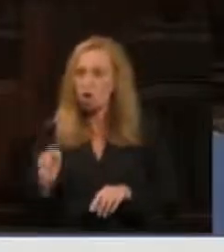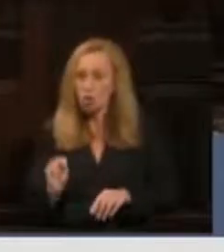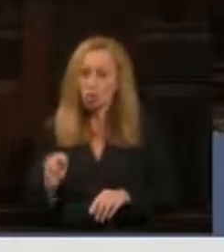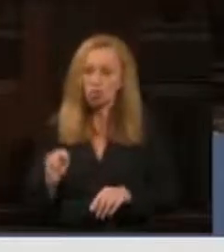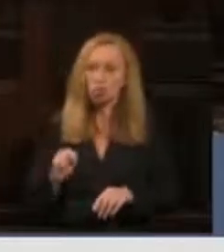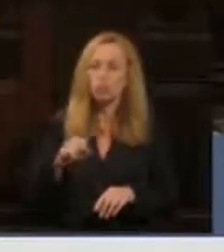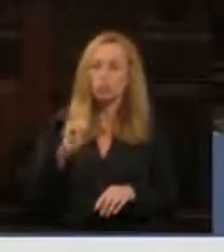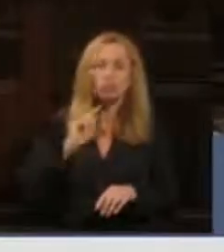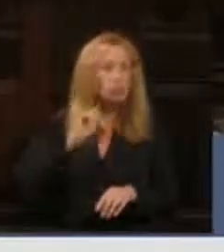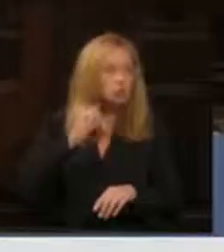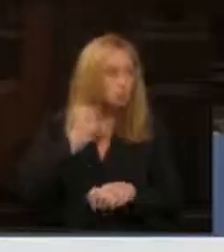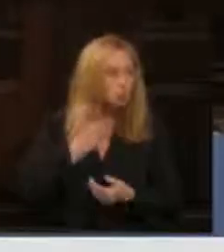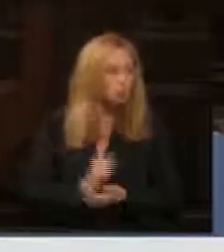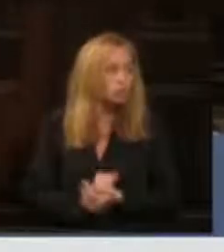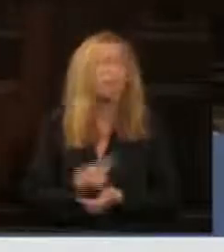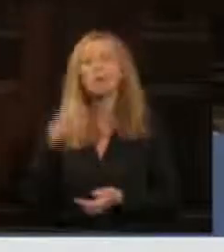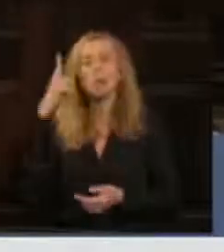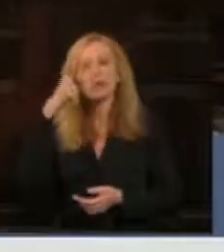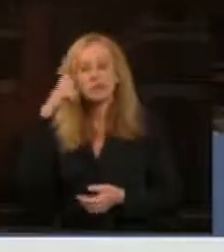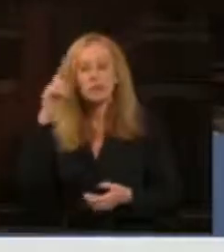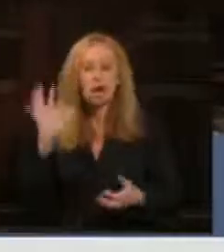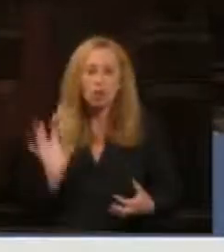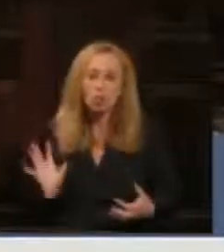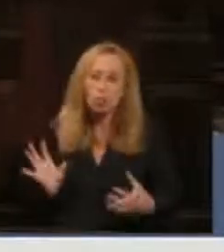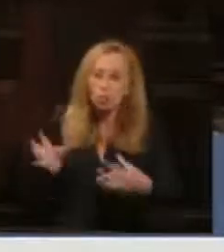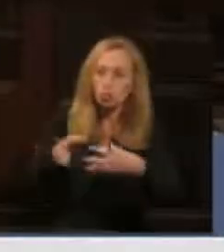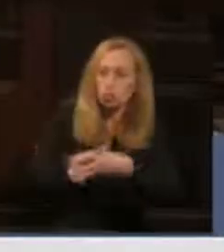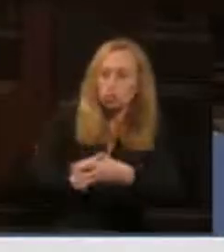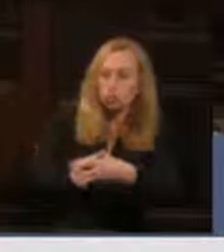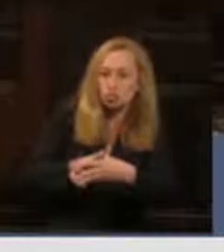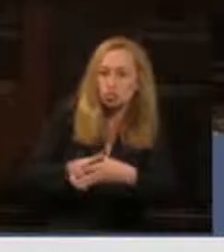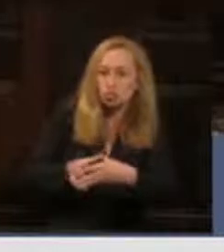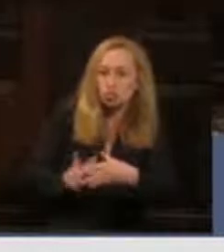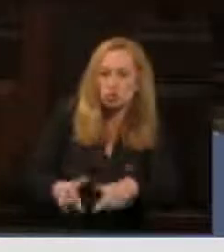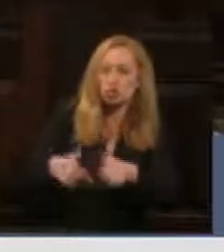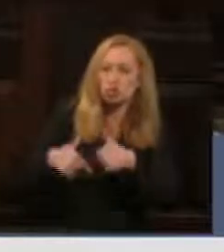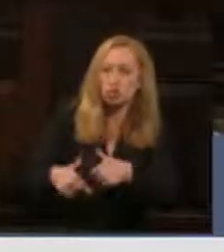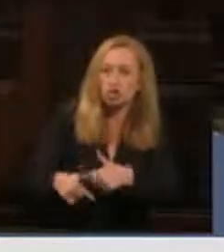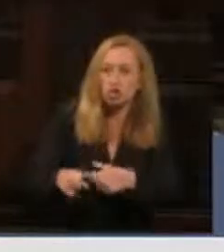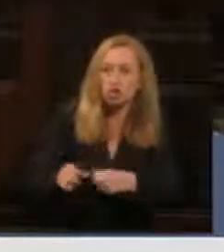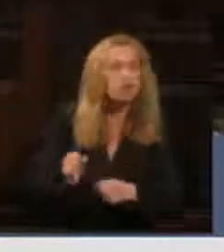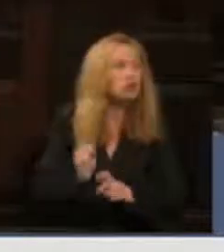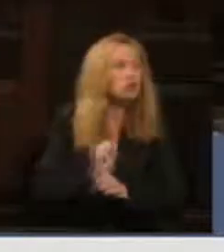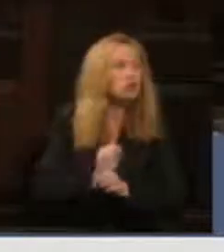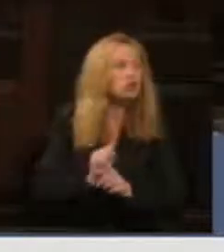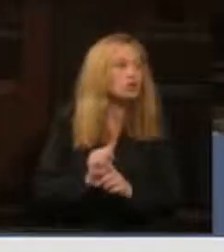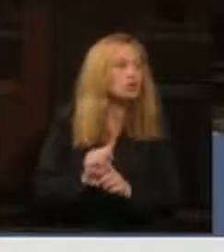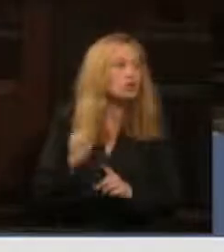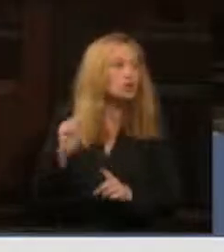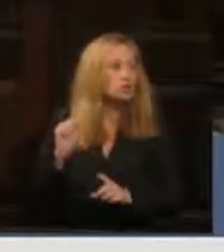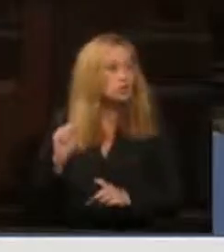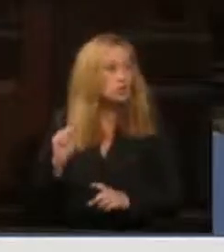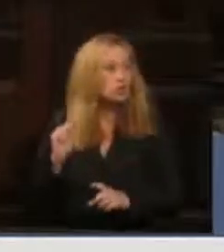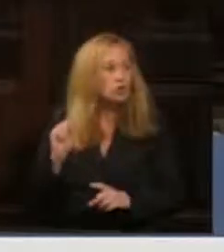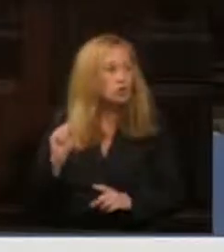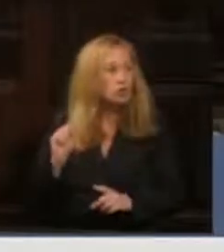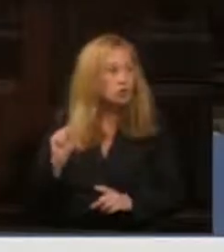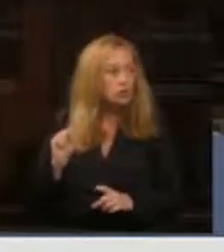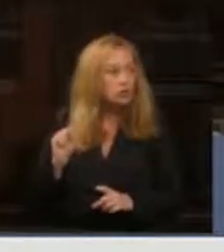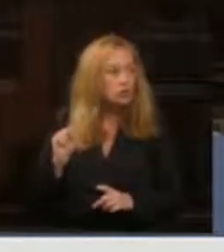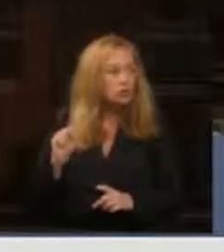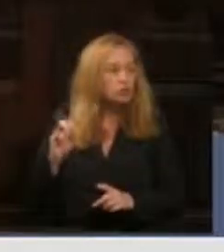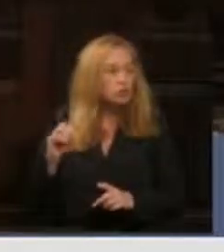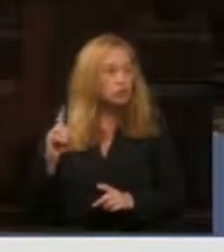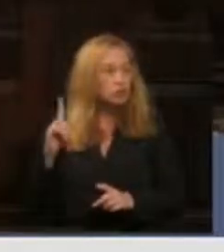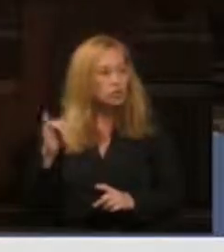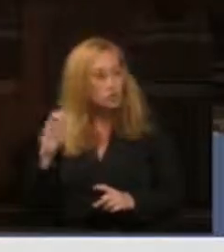portanto, se pensar um conjunto de ações socioeconômicas que tenham como objetivo alcançar níveis